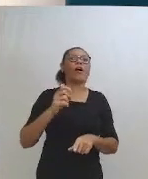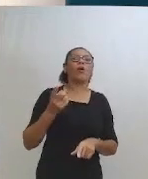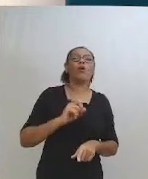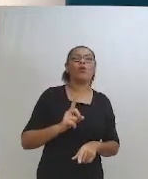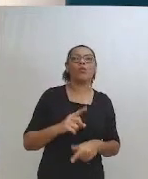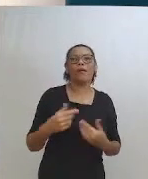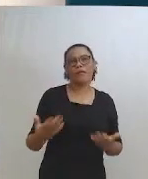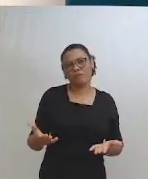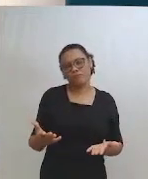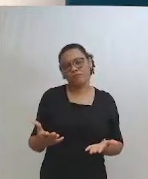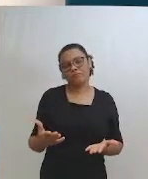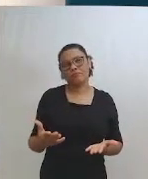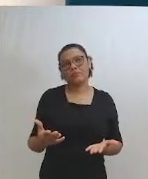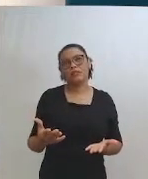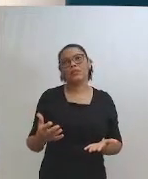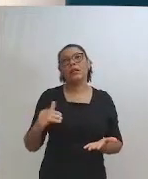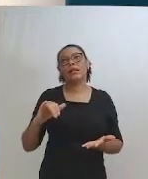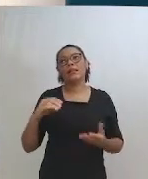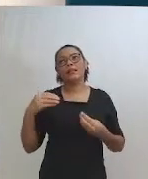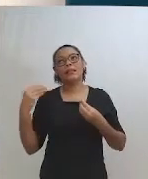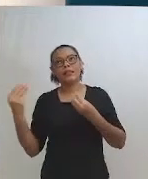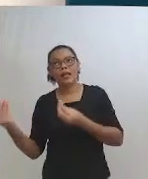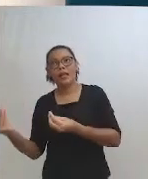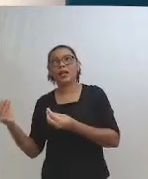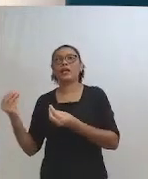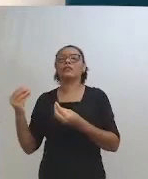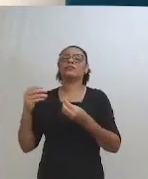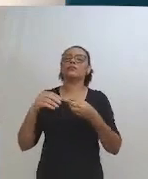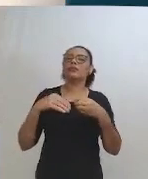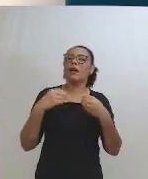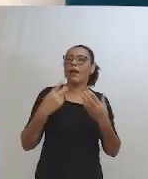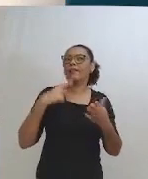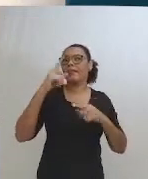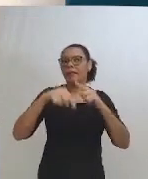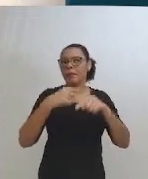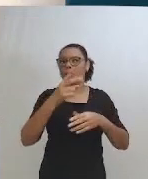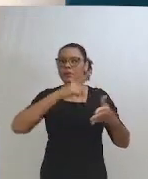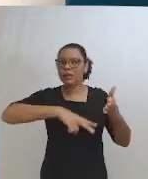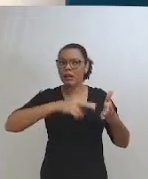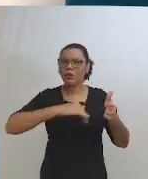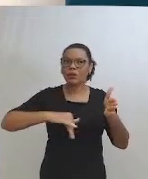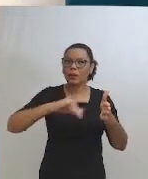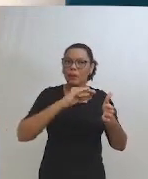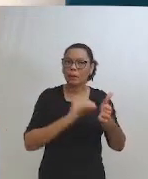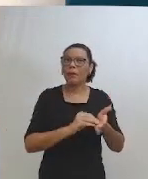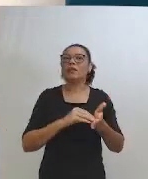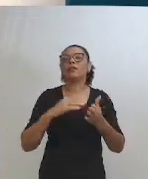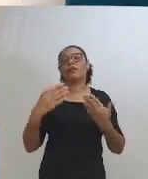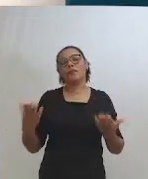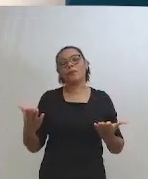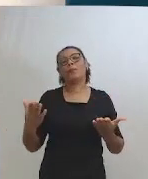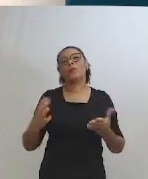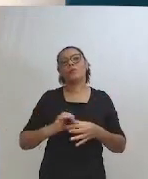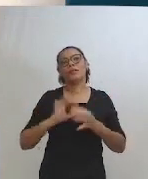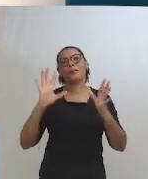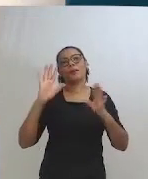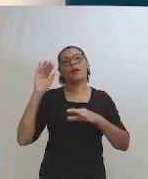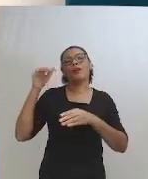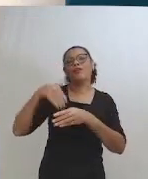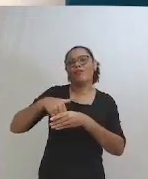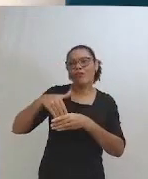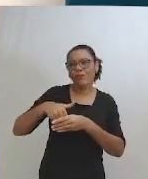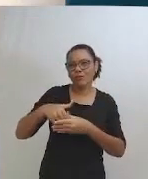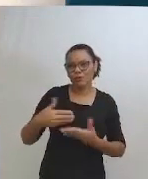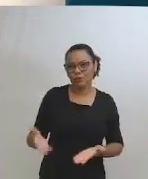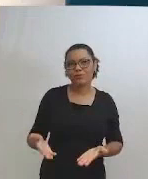aí seria dado palavra à doutora Luísa, eu faria a leitura da ementa e colocaria o voto à disposição do advogado e